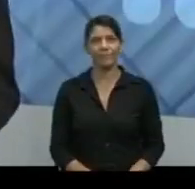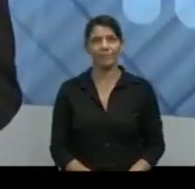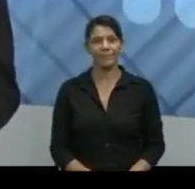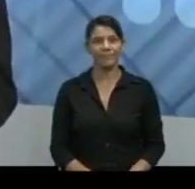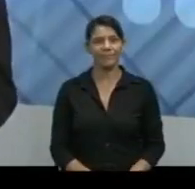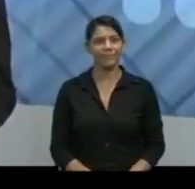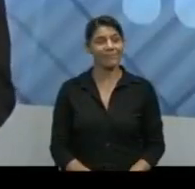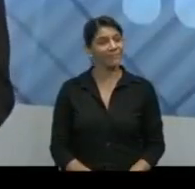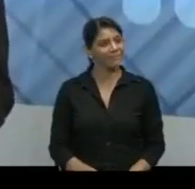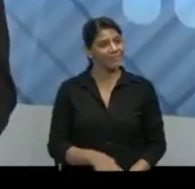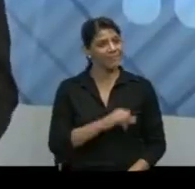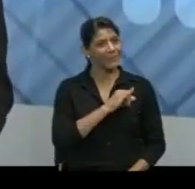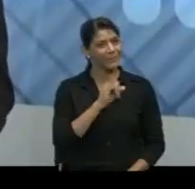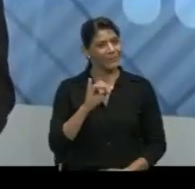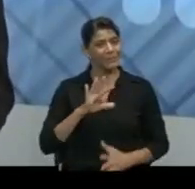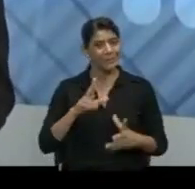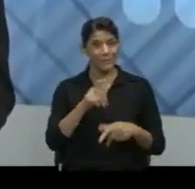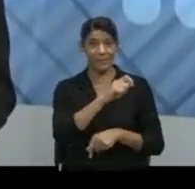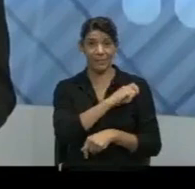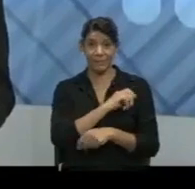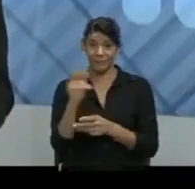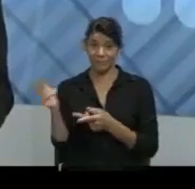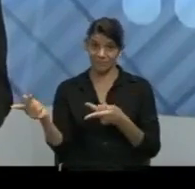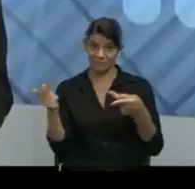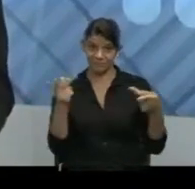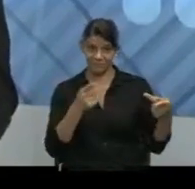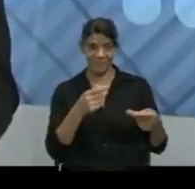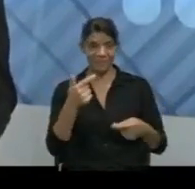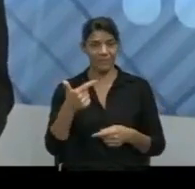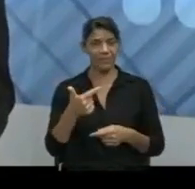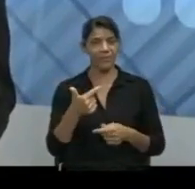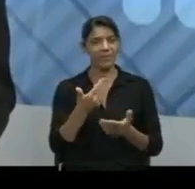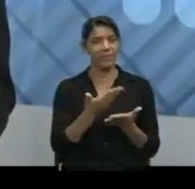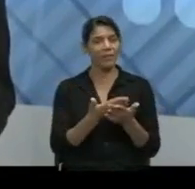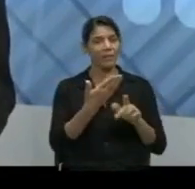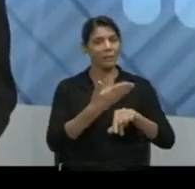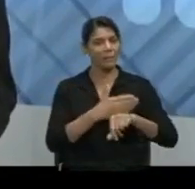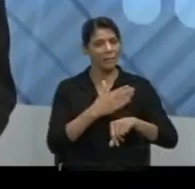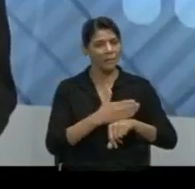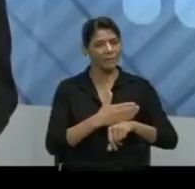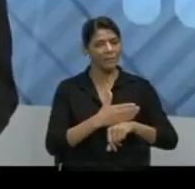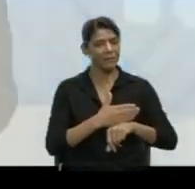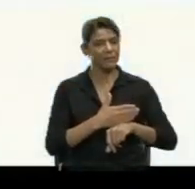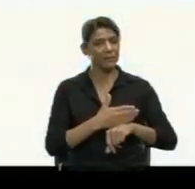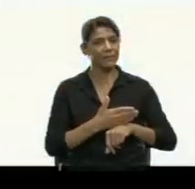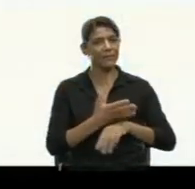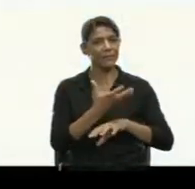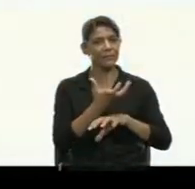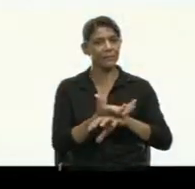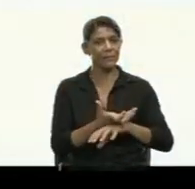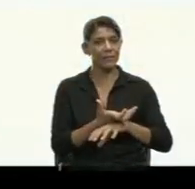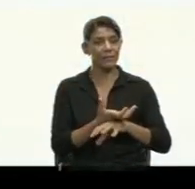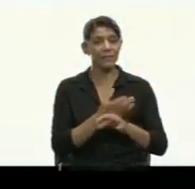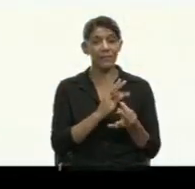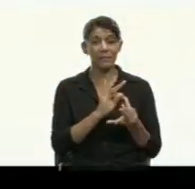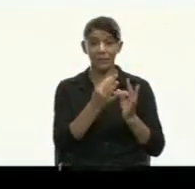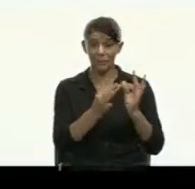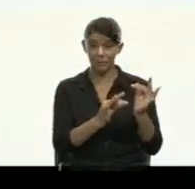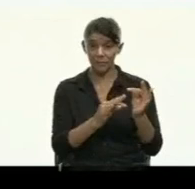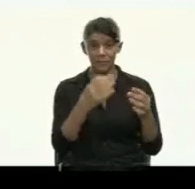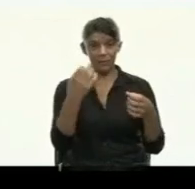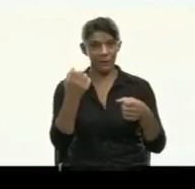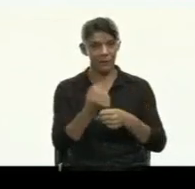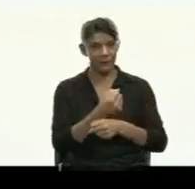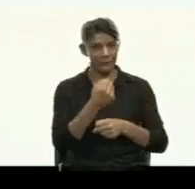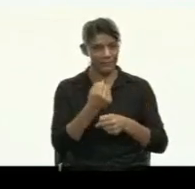Olá, aluno, seja muito bem-vindo à nossa segunda aula prática da disciplina de Tecnologias das Construções 1.